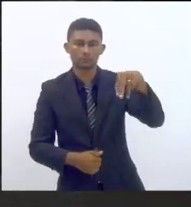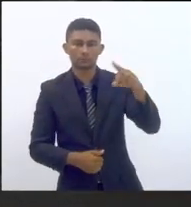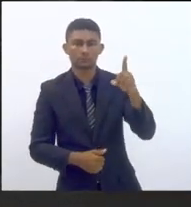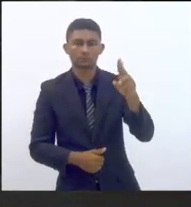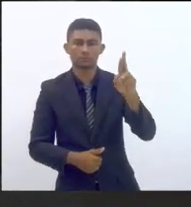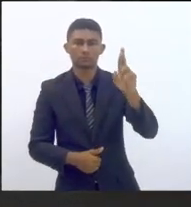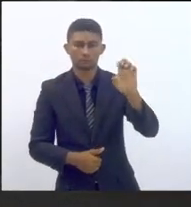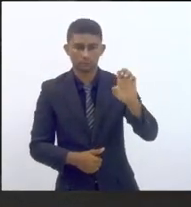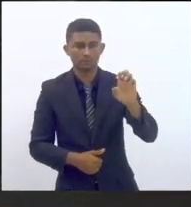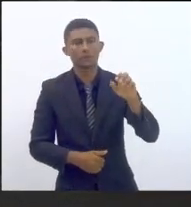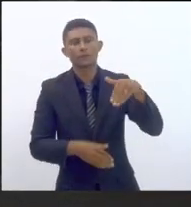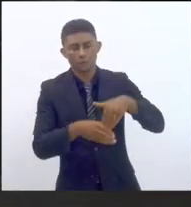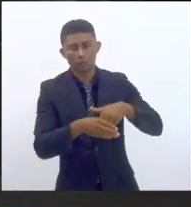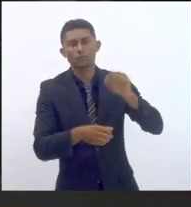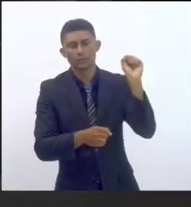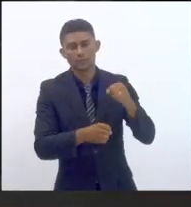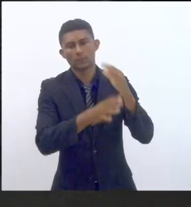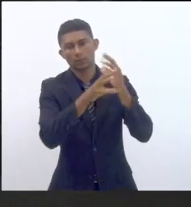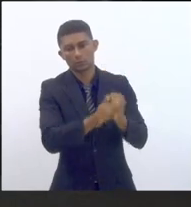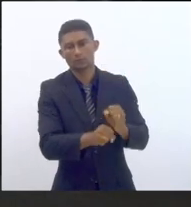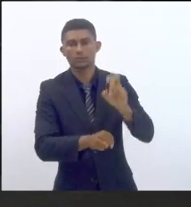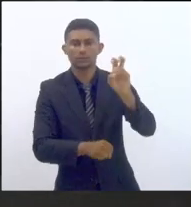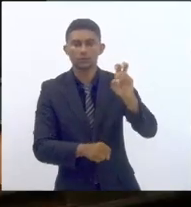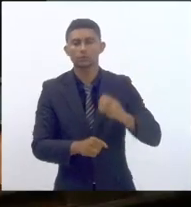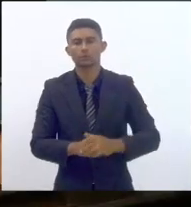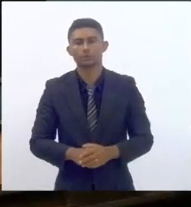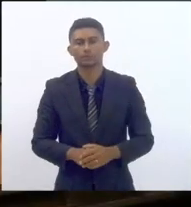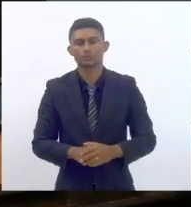5. Deputado Bebeto.